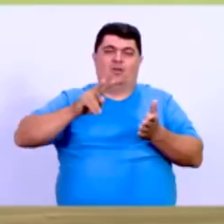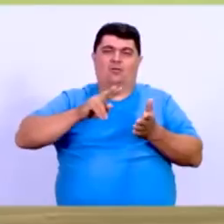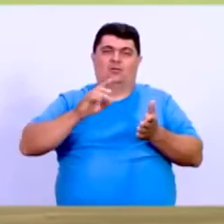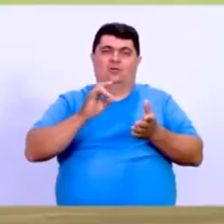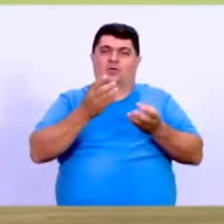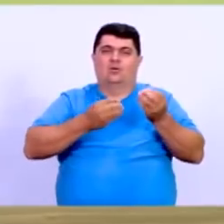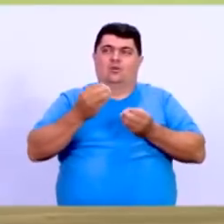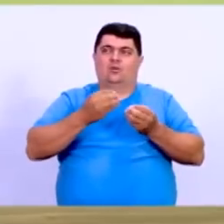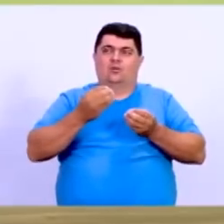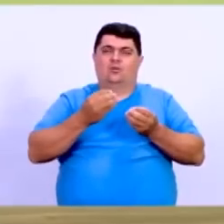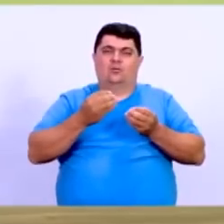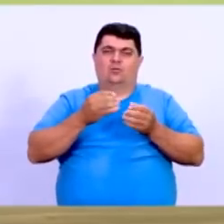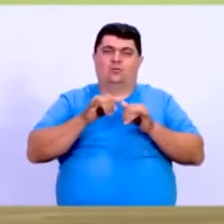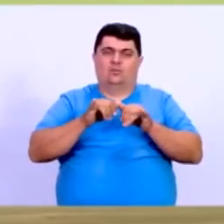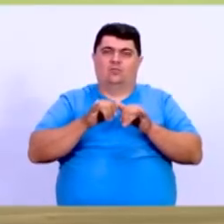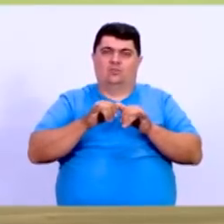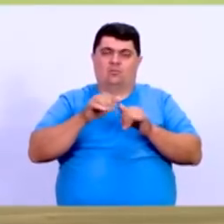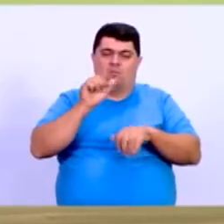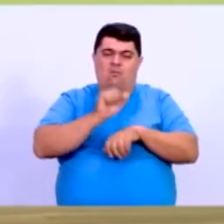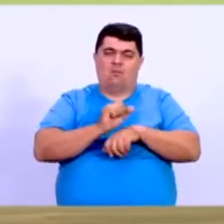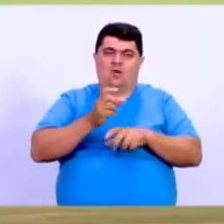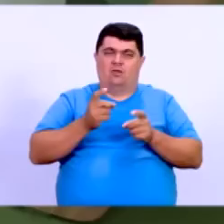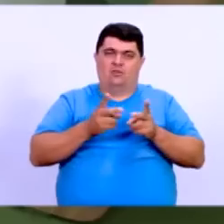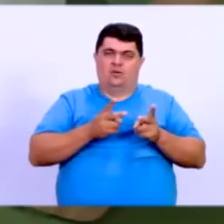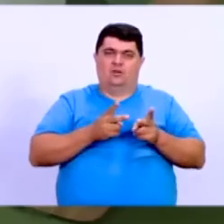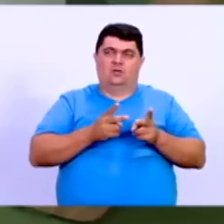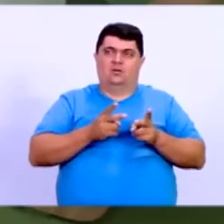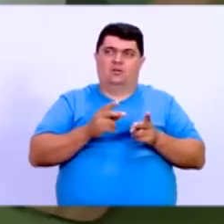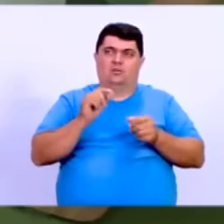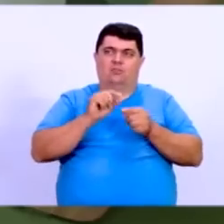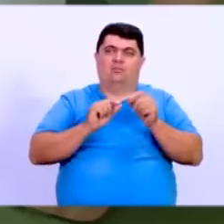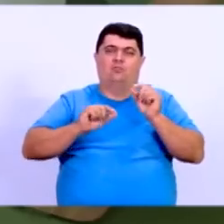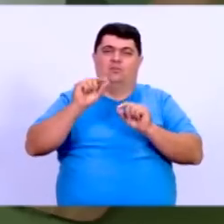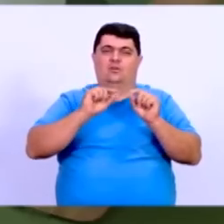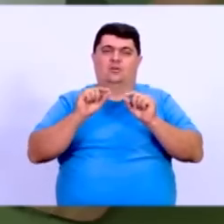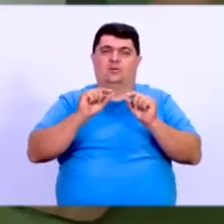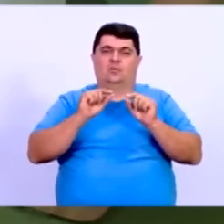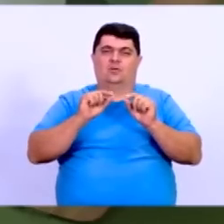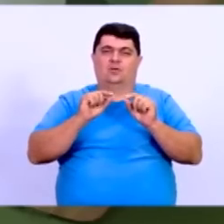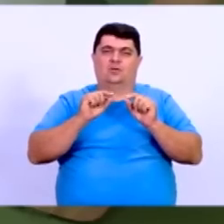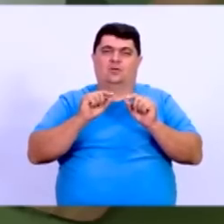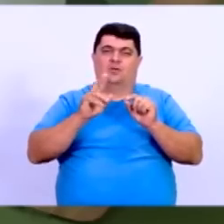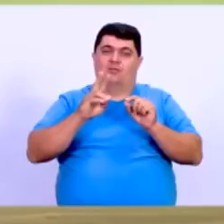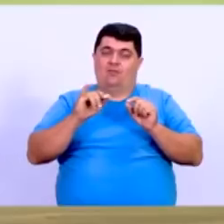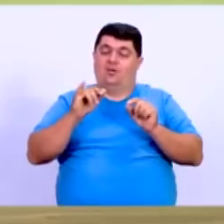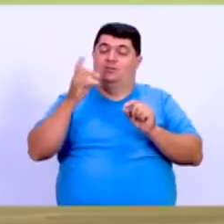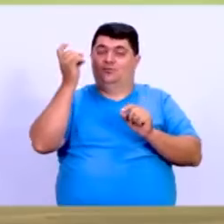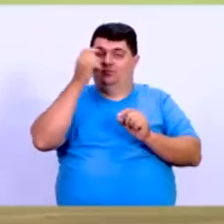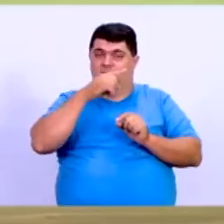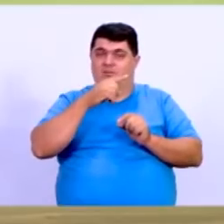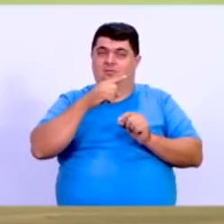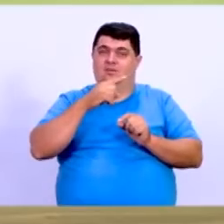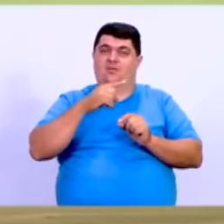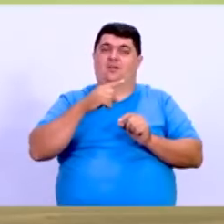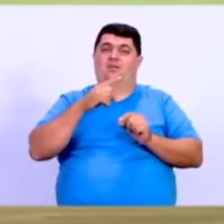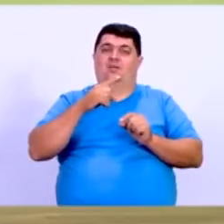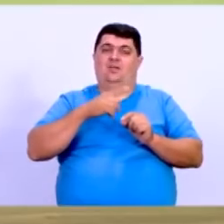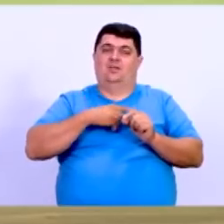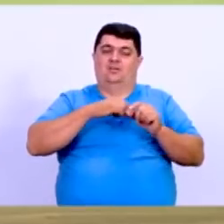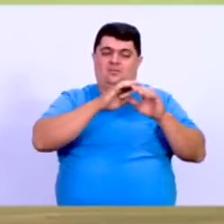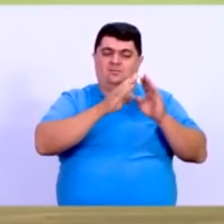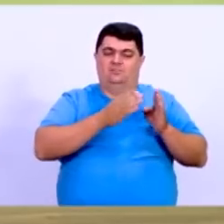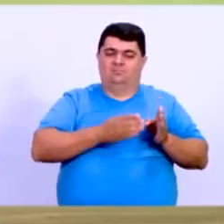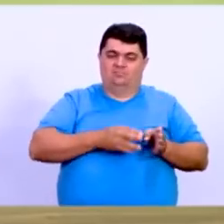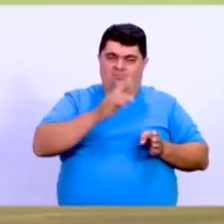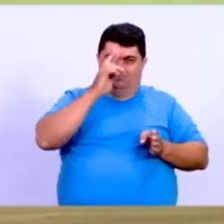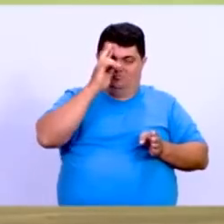Como é que funciona o supermercado? Vai deixar de vender? Pois é, né? E aí, Fábio? O que a gente faz, hein? As coisas vão ficando complicadas, né? Então, por isso que esse servidor,